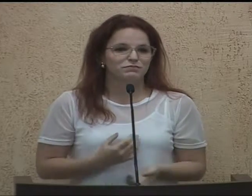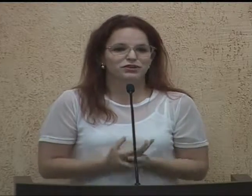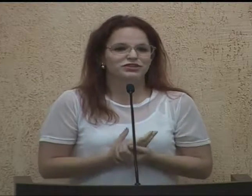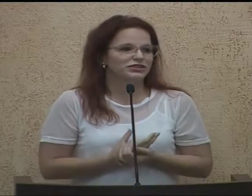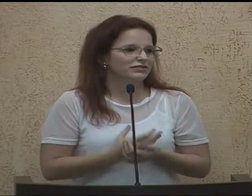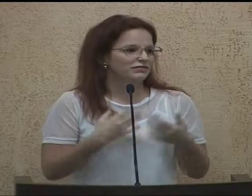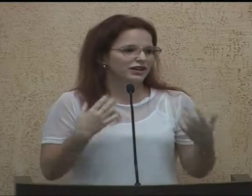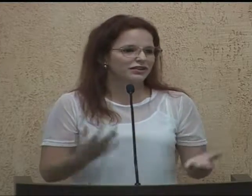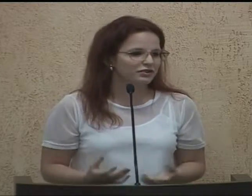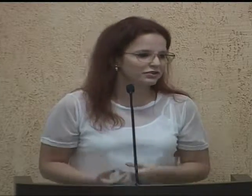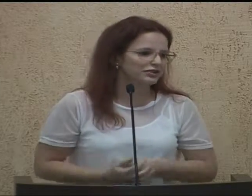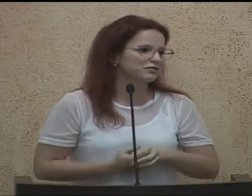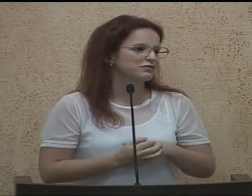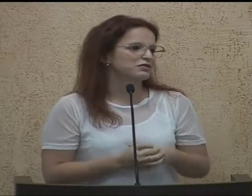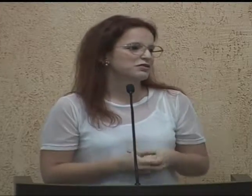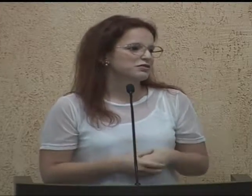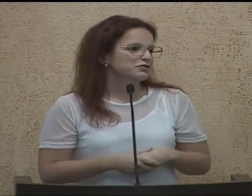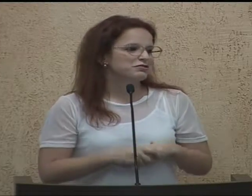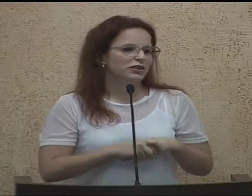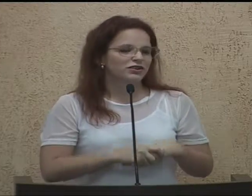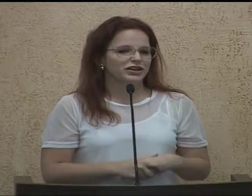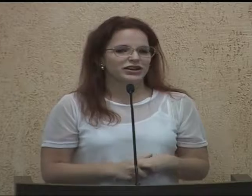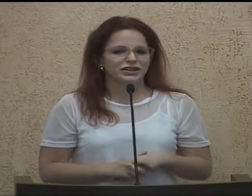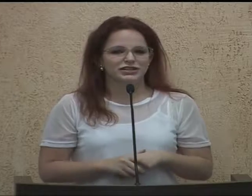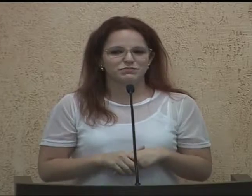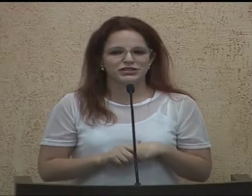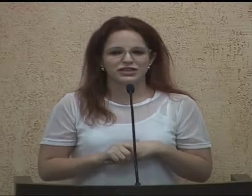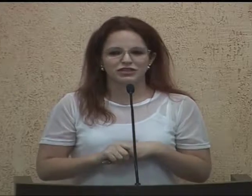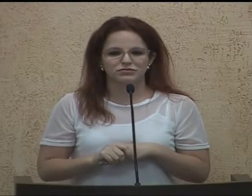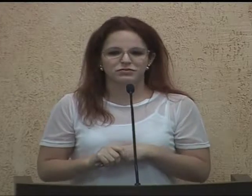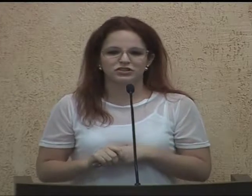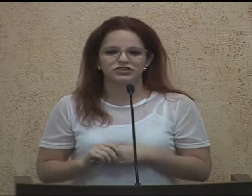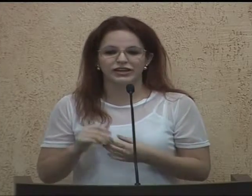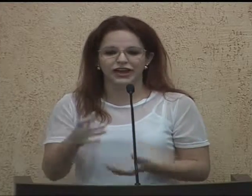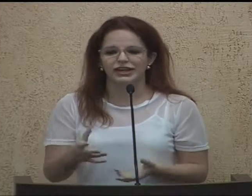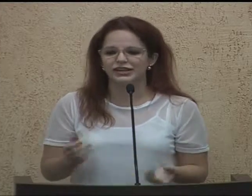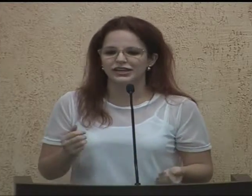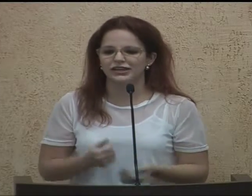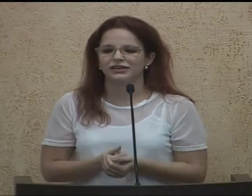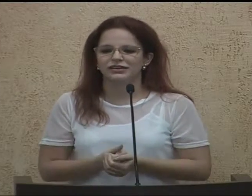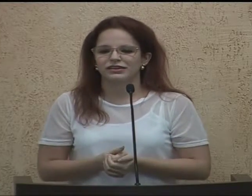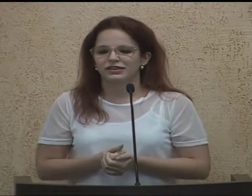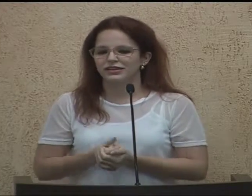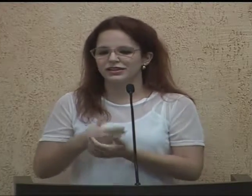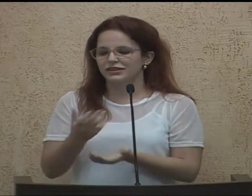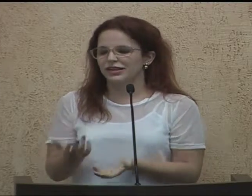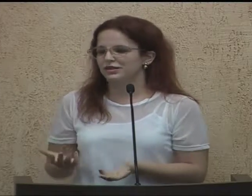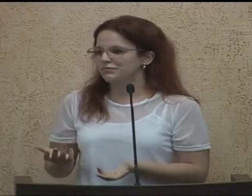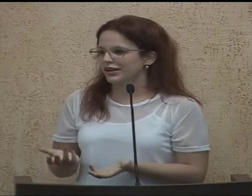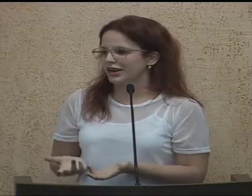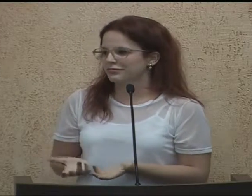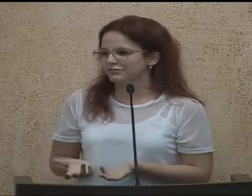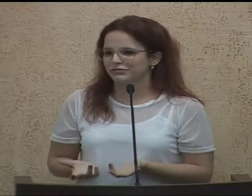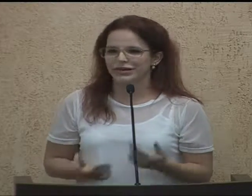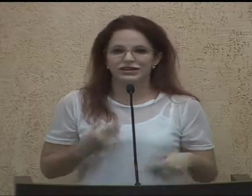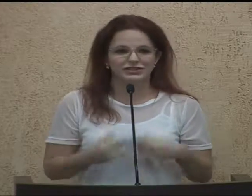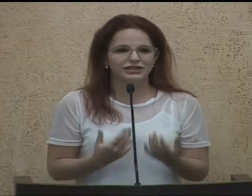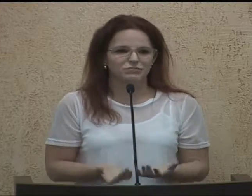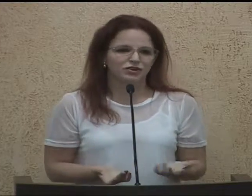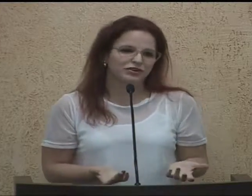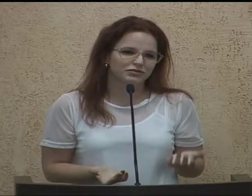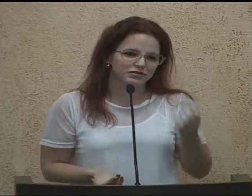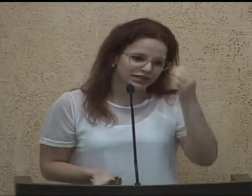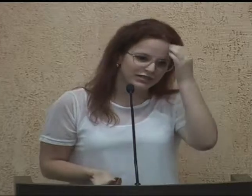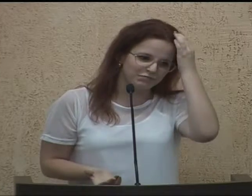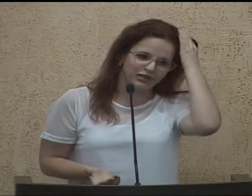Uma hora ele pode virar crônico. Uma hora esse paciente pode cair e ter uma crise